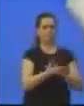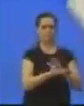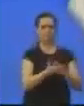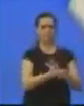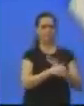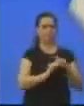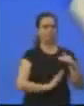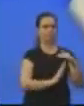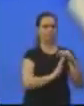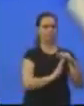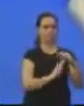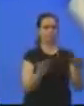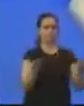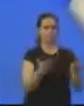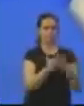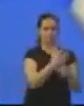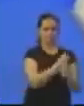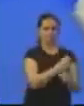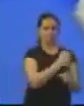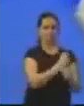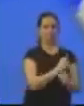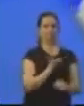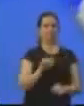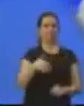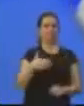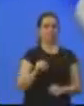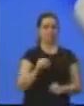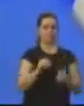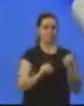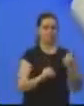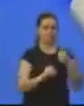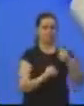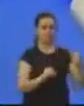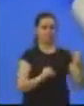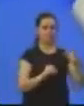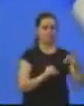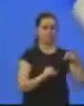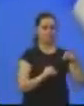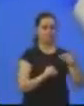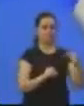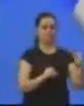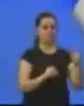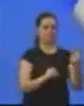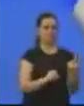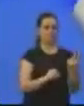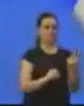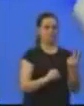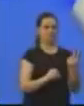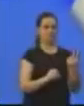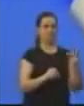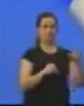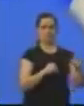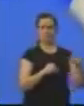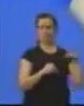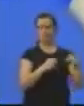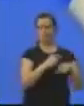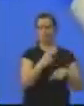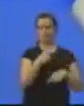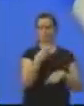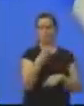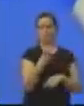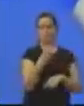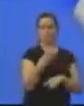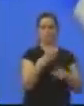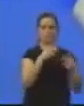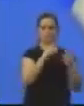agora? Calculo, a minha função é 1 sobre x menos 2. 1 sobre x menos 3 ao quadrado.